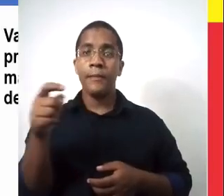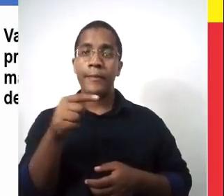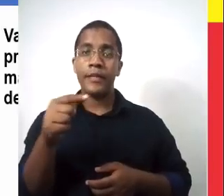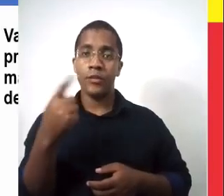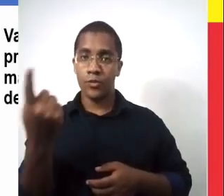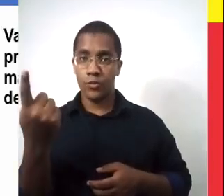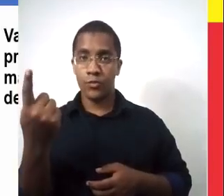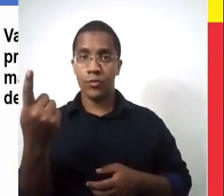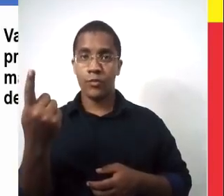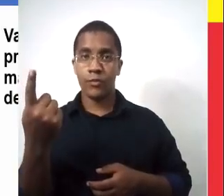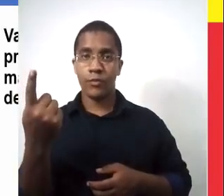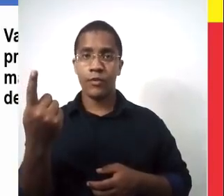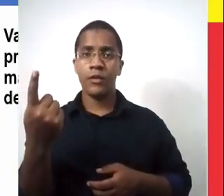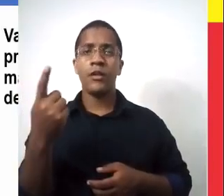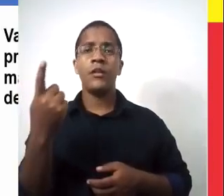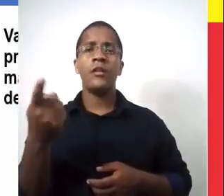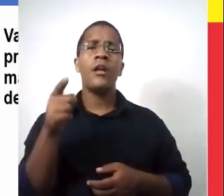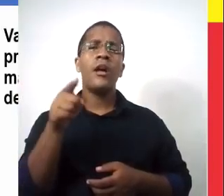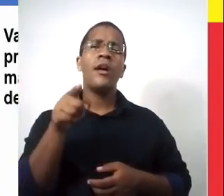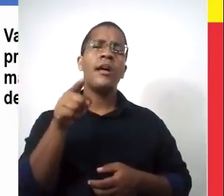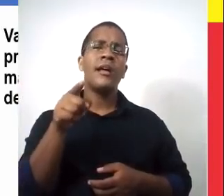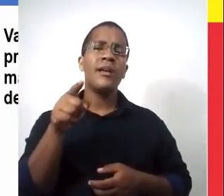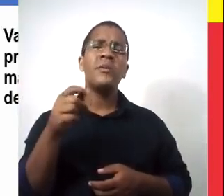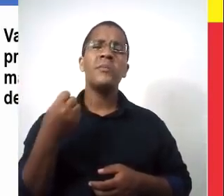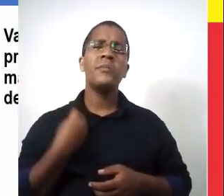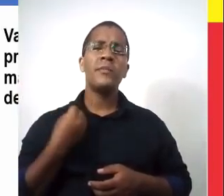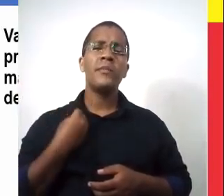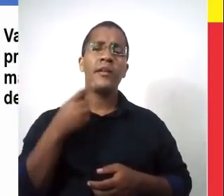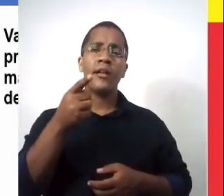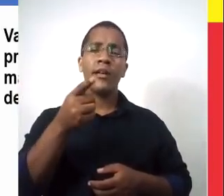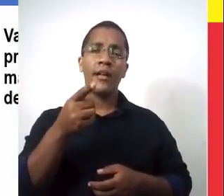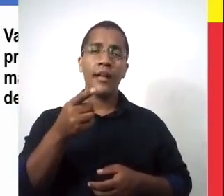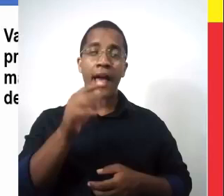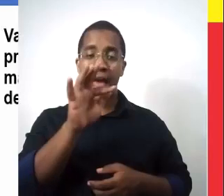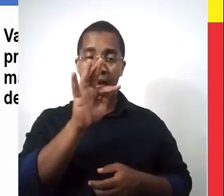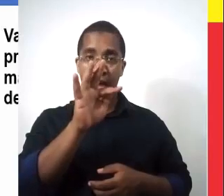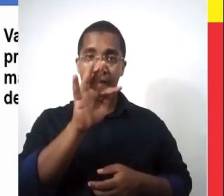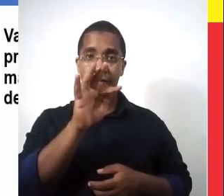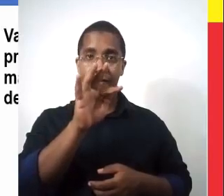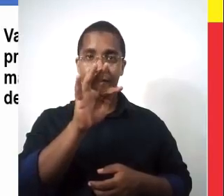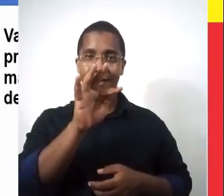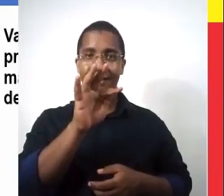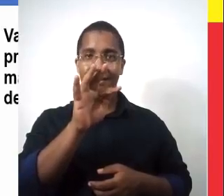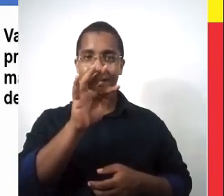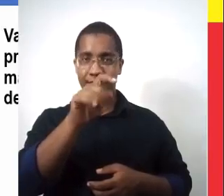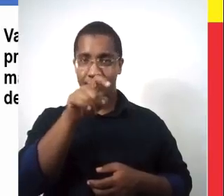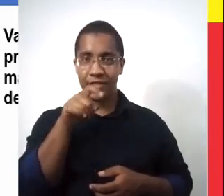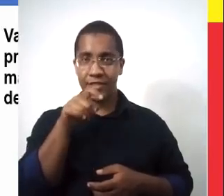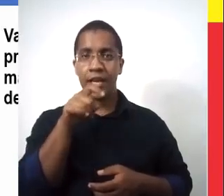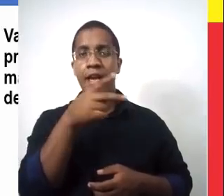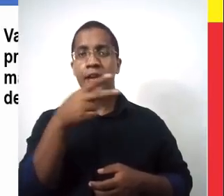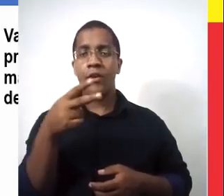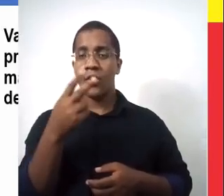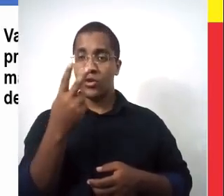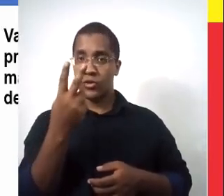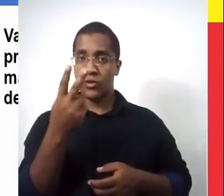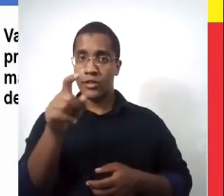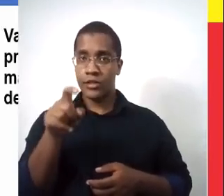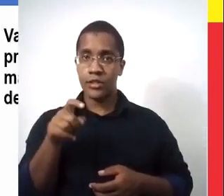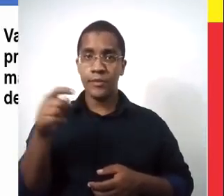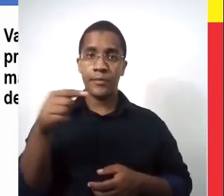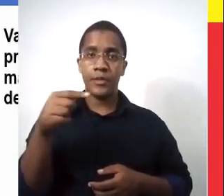dizer também que esse valor aqui, a gente pode fazer assim, f de x é igual a 2x menos